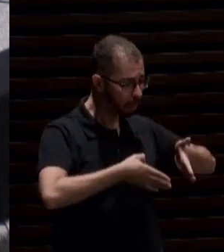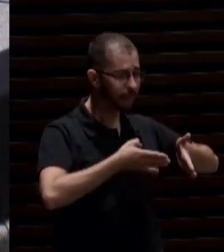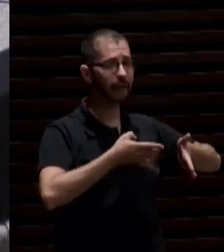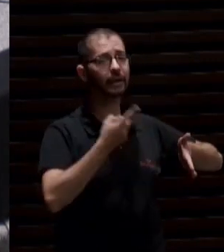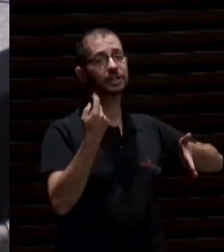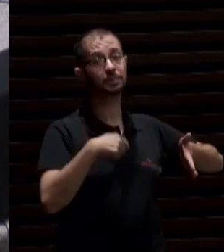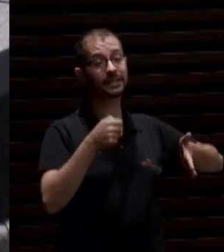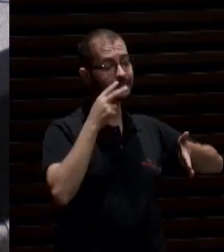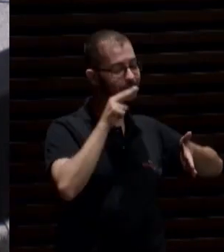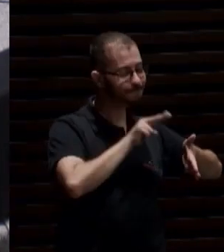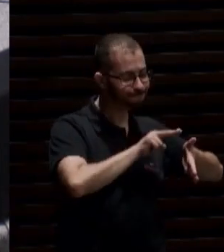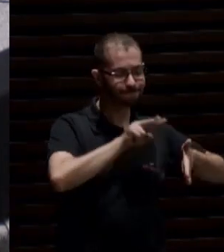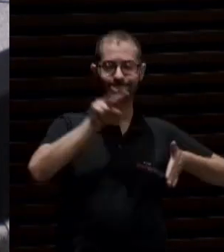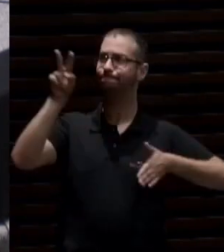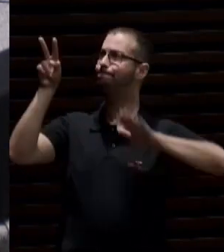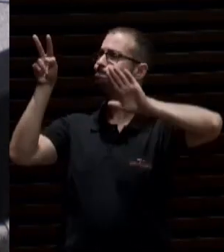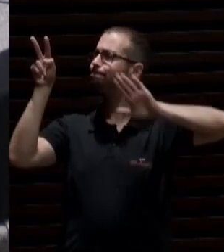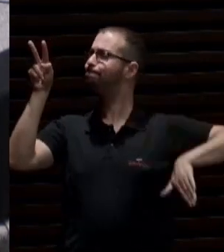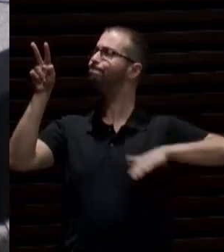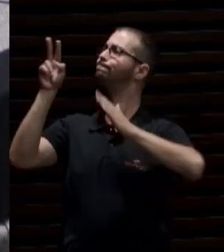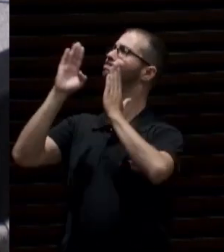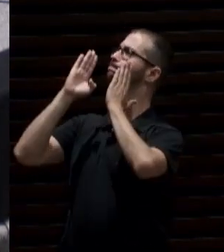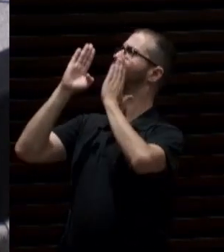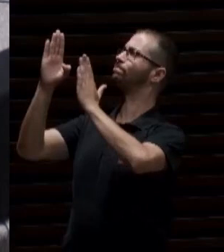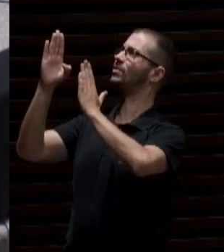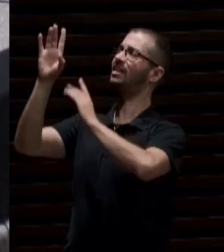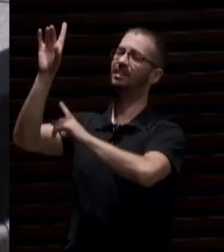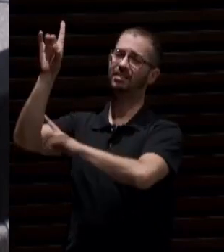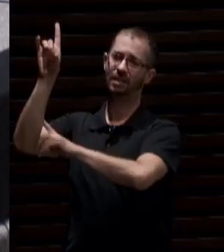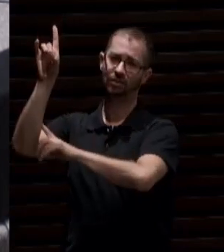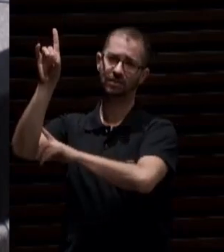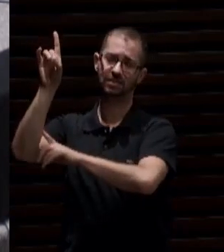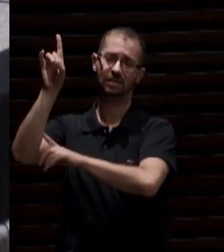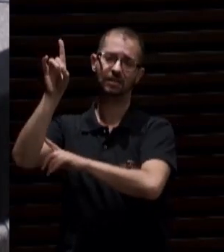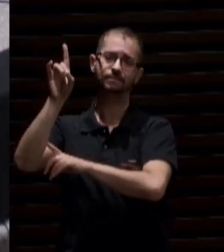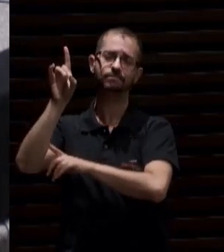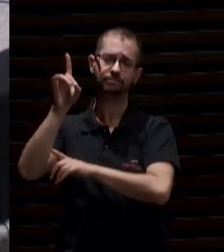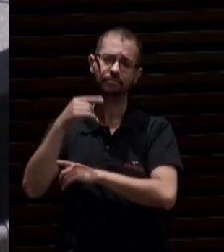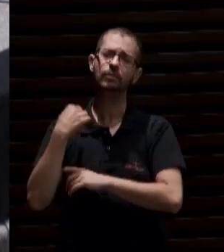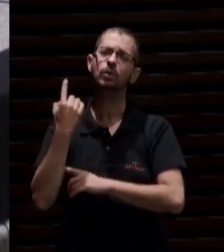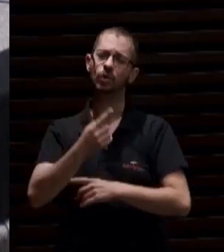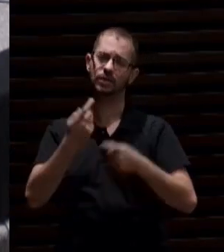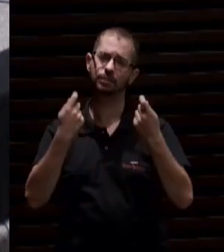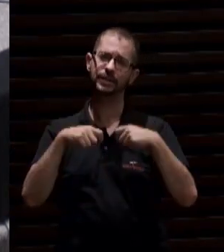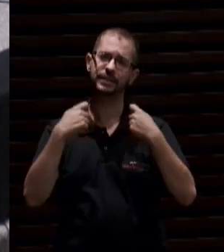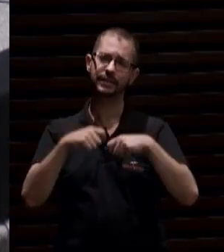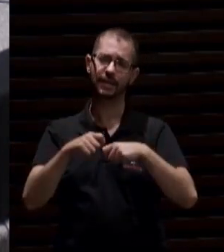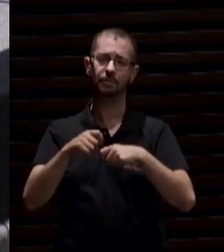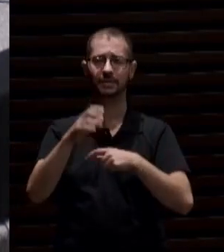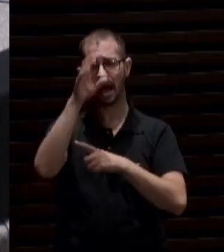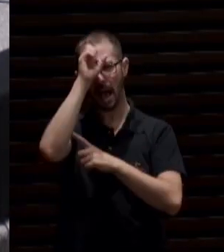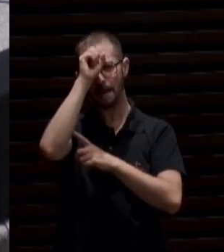em nós, nós não estamos sendo trabalhados, porque estamos olhando só para o sofrimento. Meus irmãos, nós temos que aprender a olhar para fora